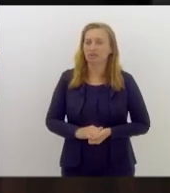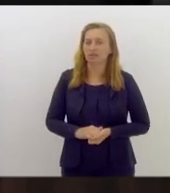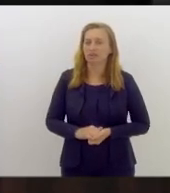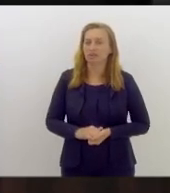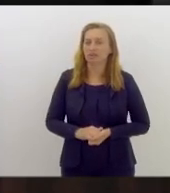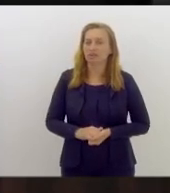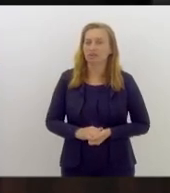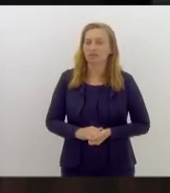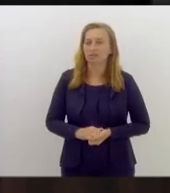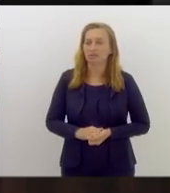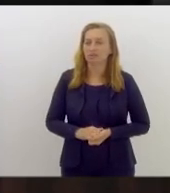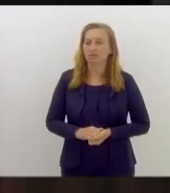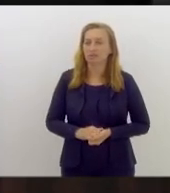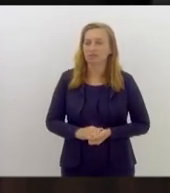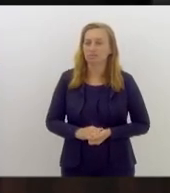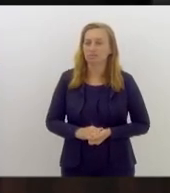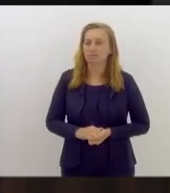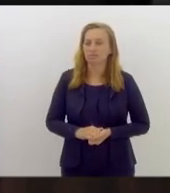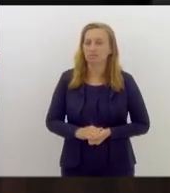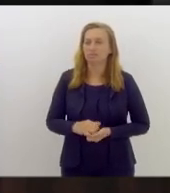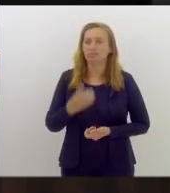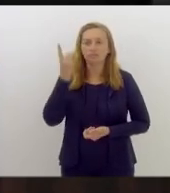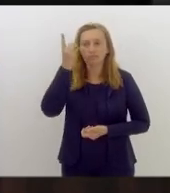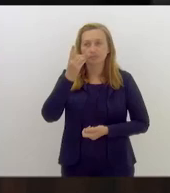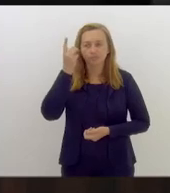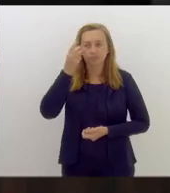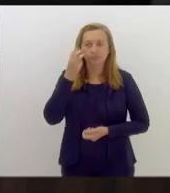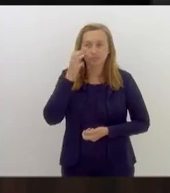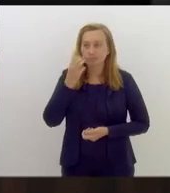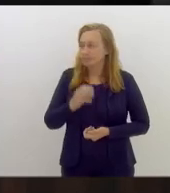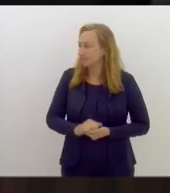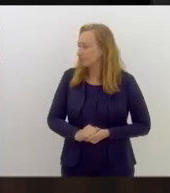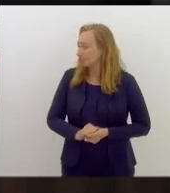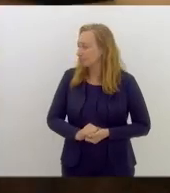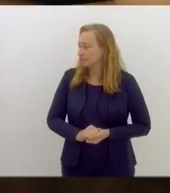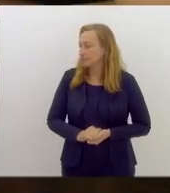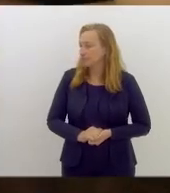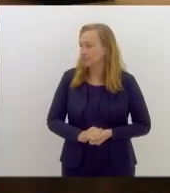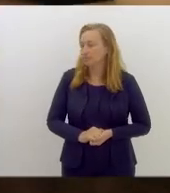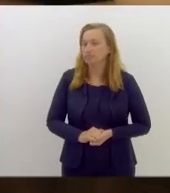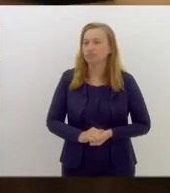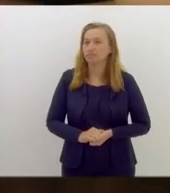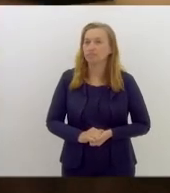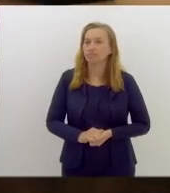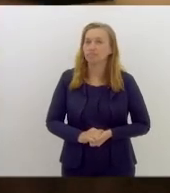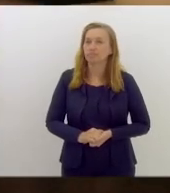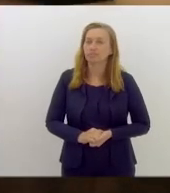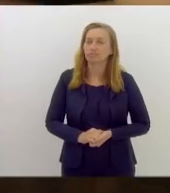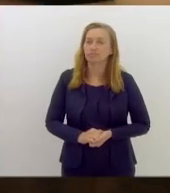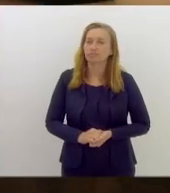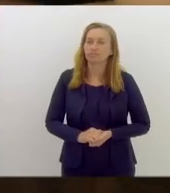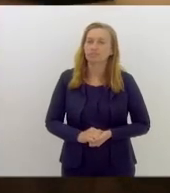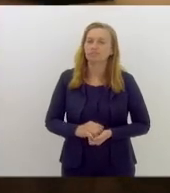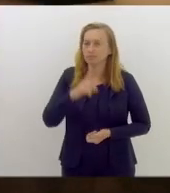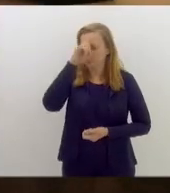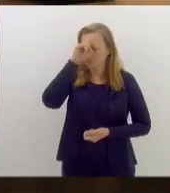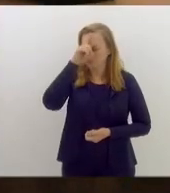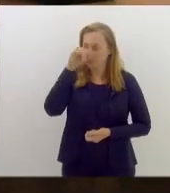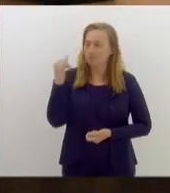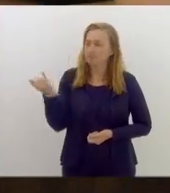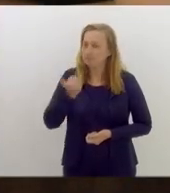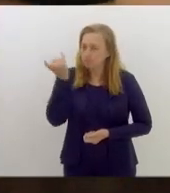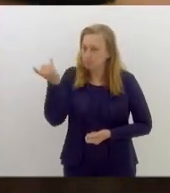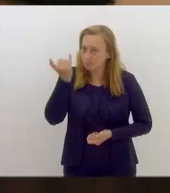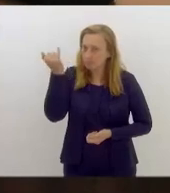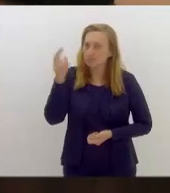Da Unirui. Deputado Valdec. Deputado André Cilhão, já que Vossa Excelência mencionou, Gafre Guinle é um hospital muito importante,